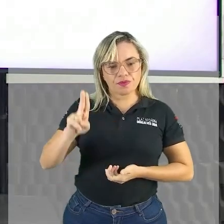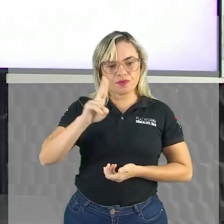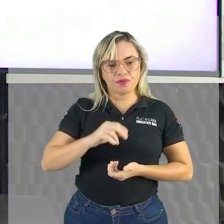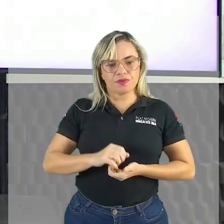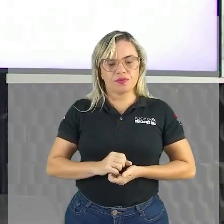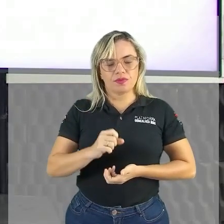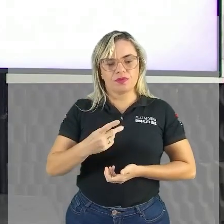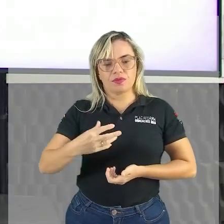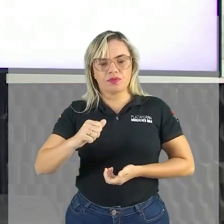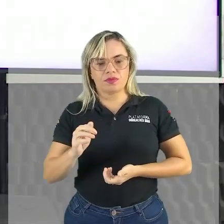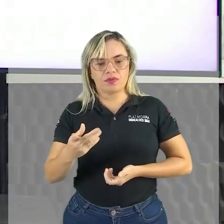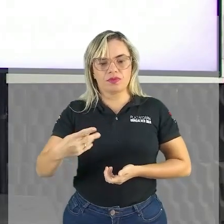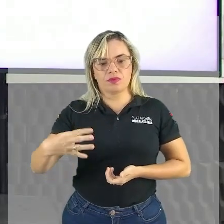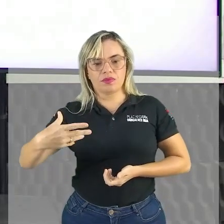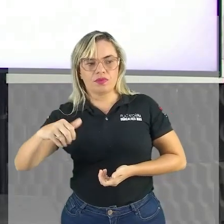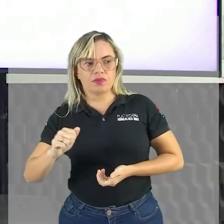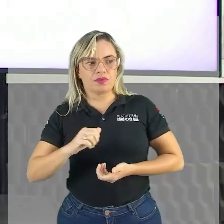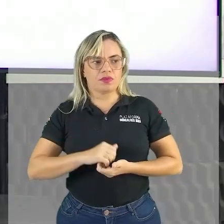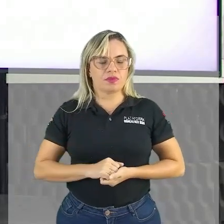cáustica,